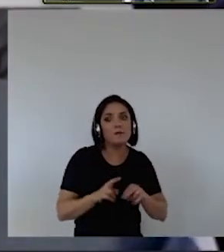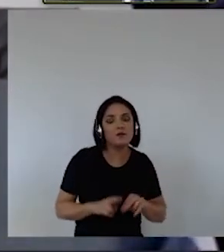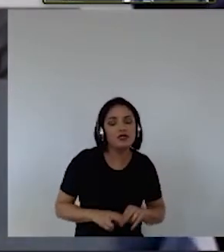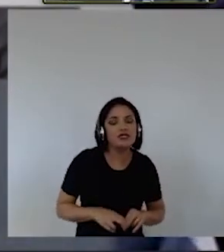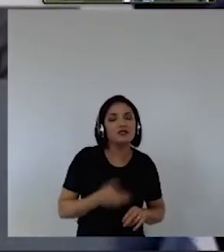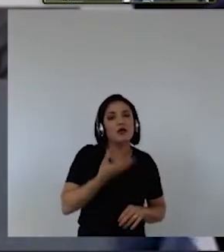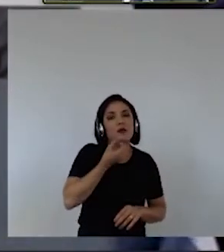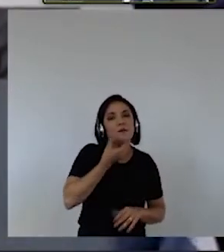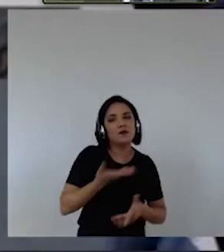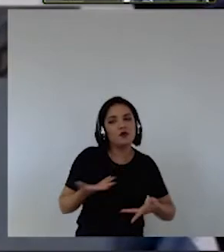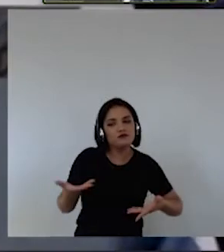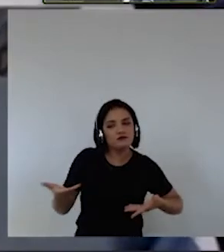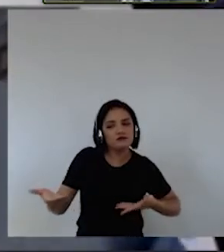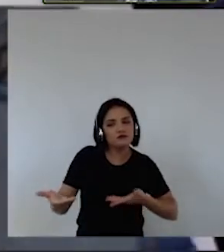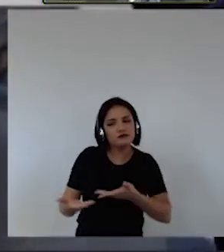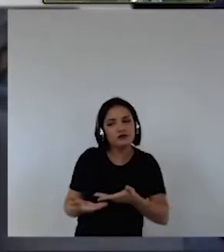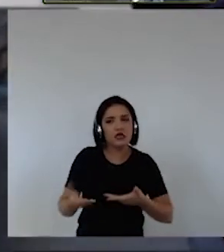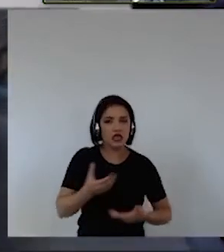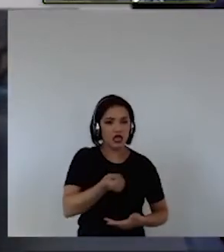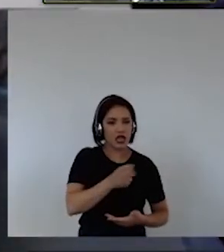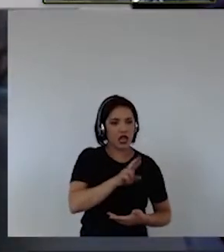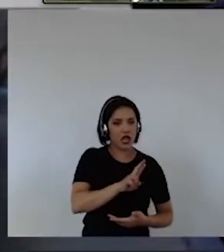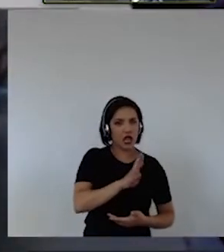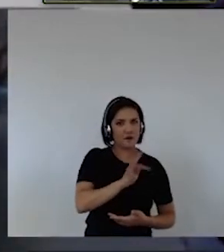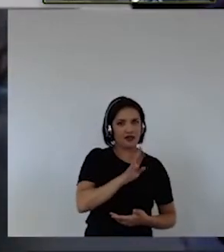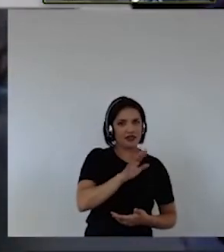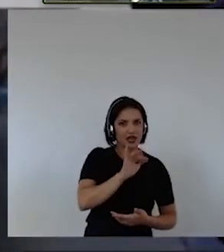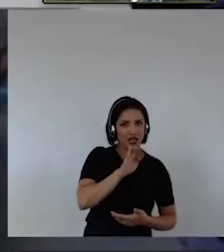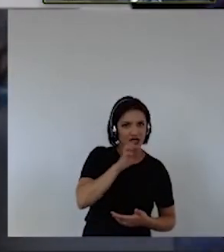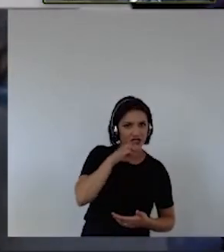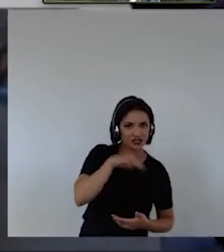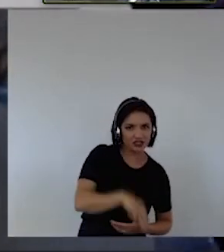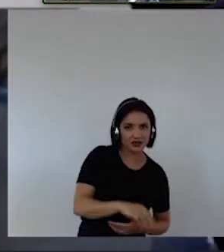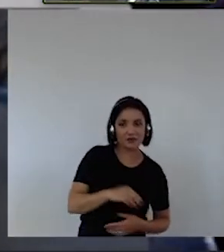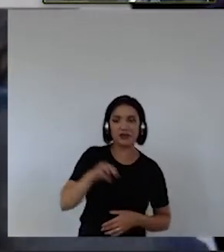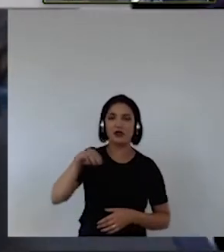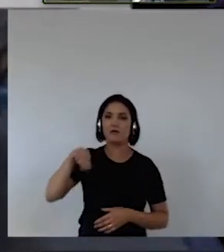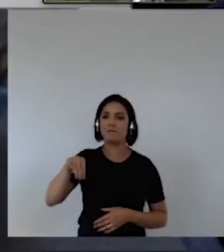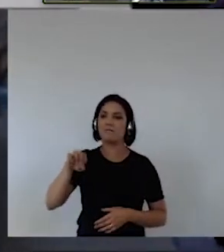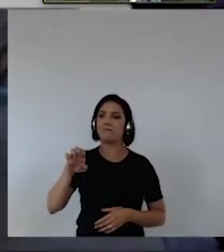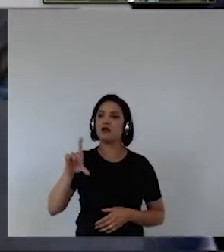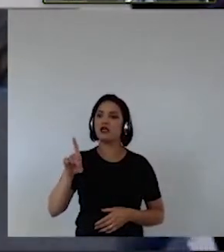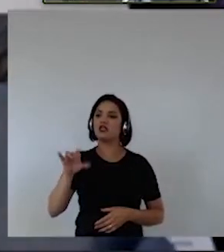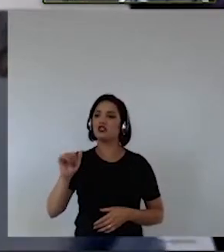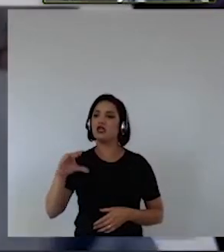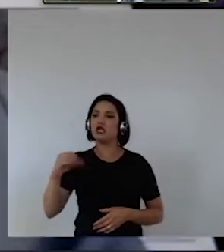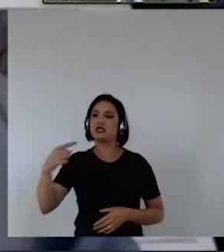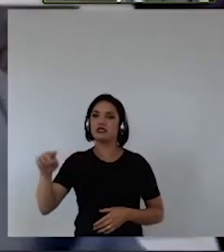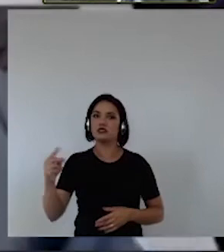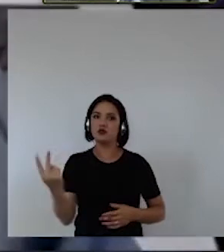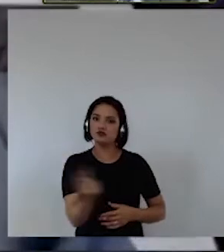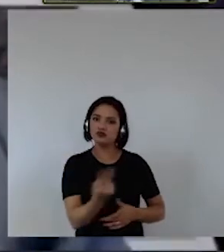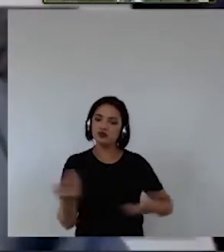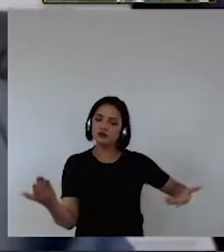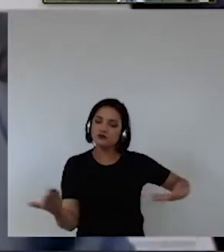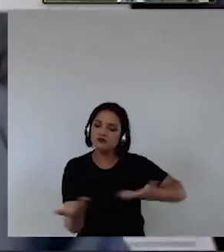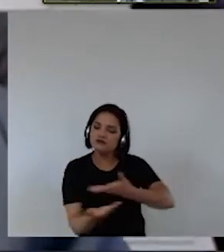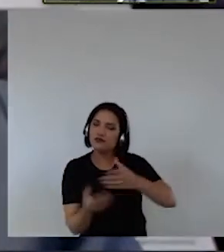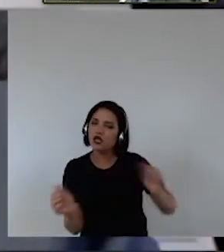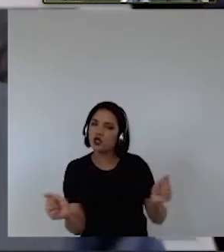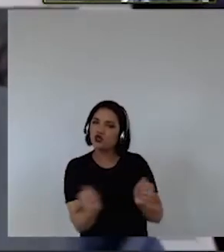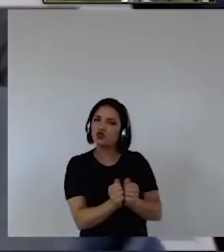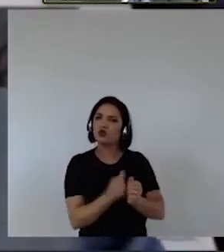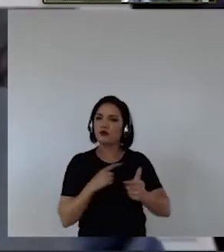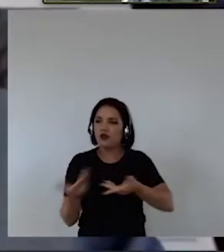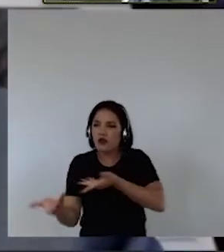e mediação é Sandy Júnior, né? A gente vai dizer que é a Sandy, né? Que é mais bonito, mas eles dizem que a gente é o Júnior. Mas estão